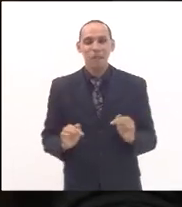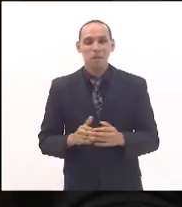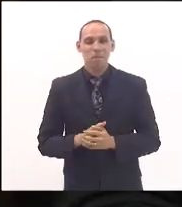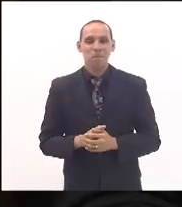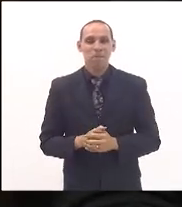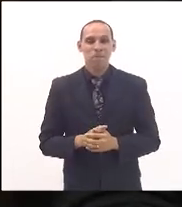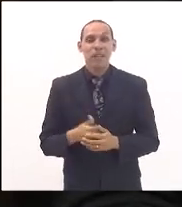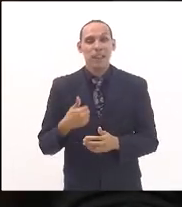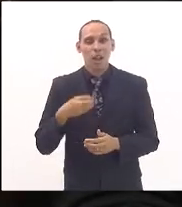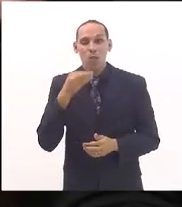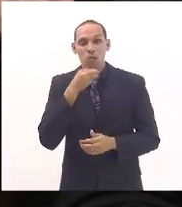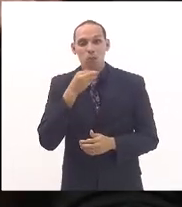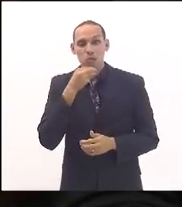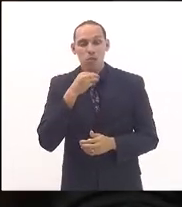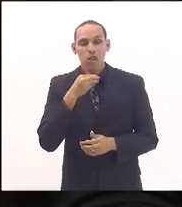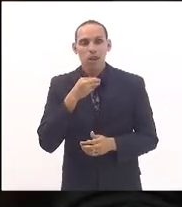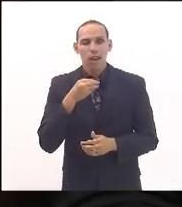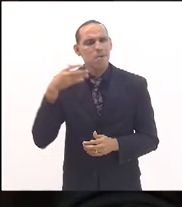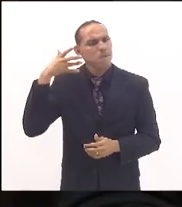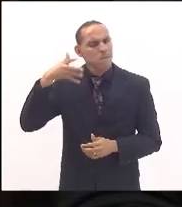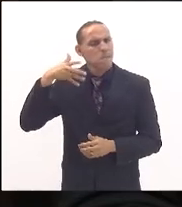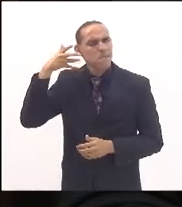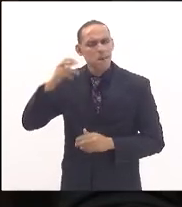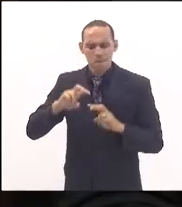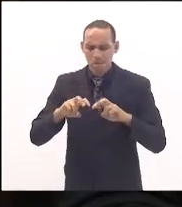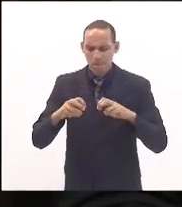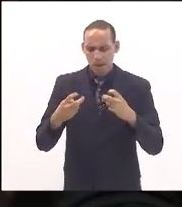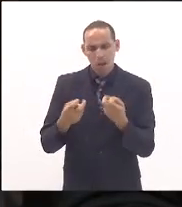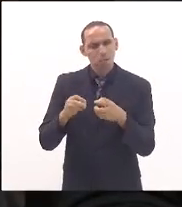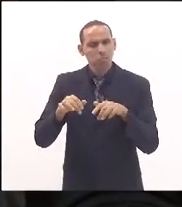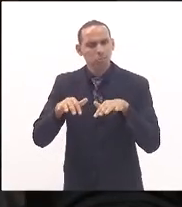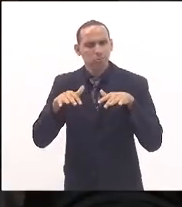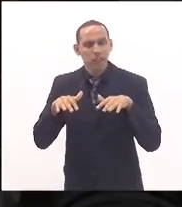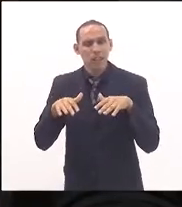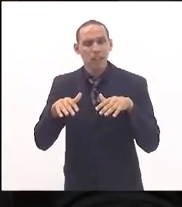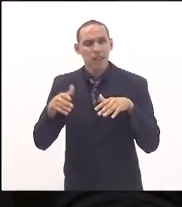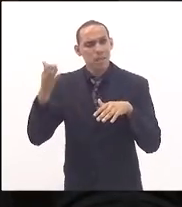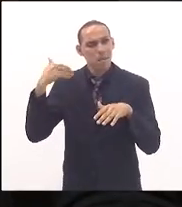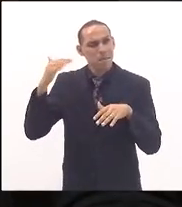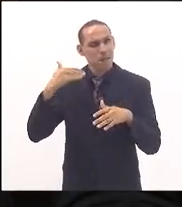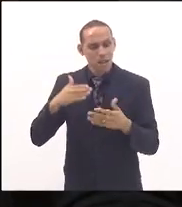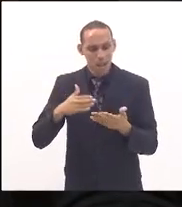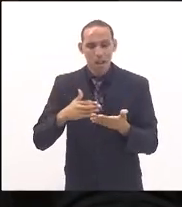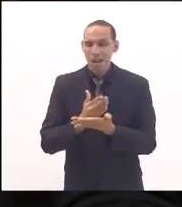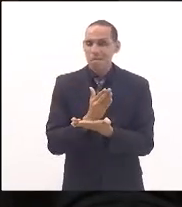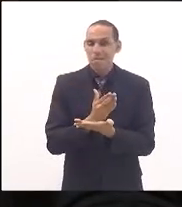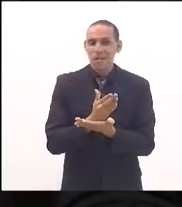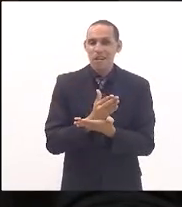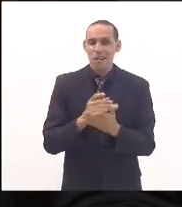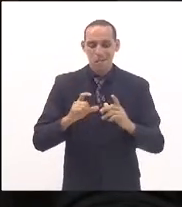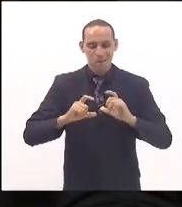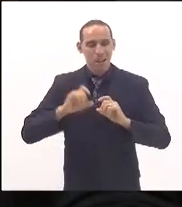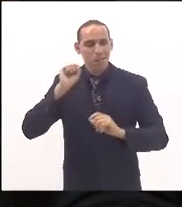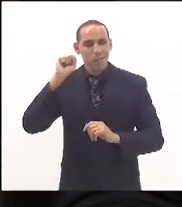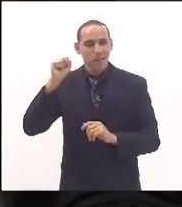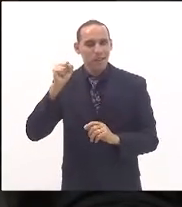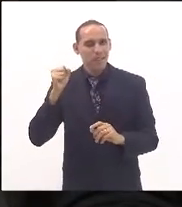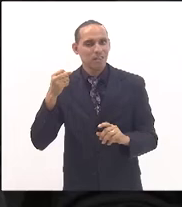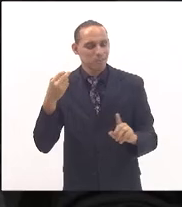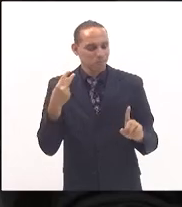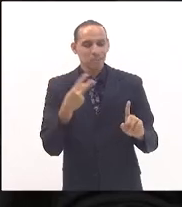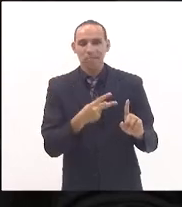e tive oportunidade discursar no plenário quando aprovamos aqui a medalha